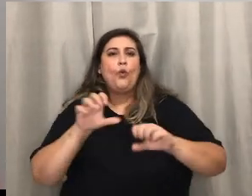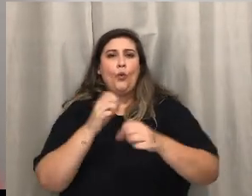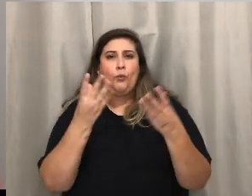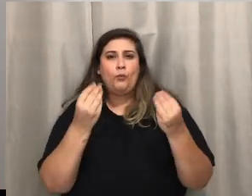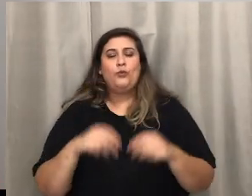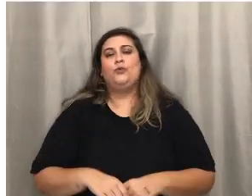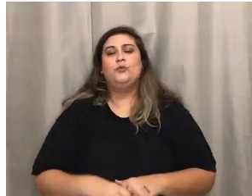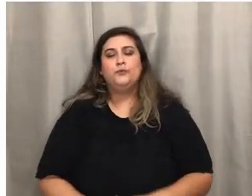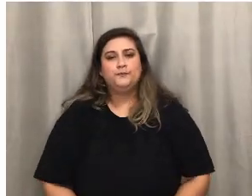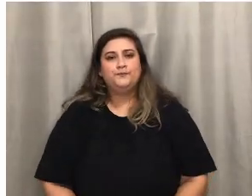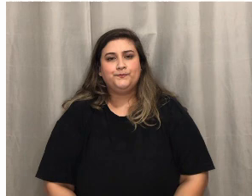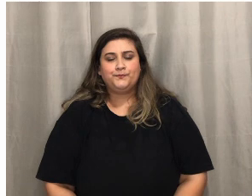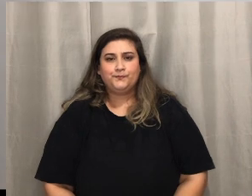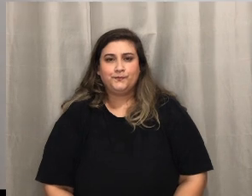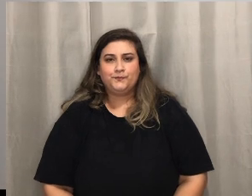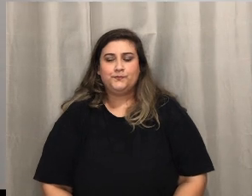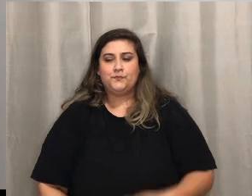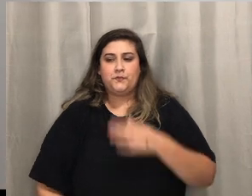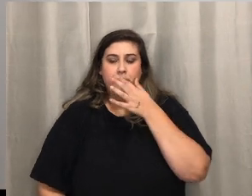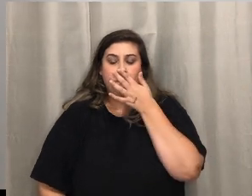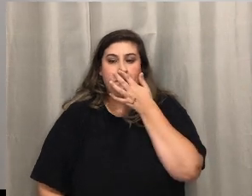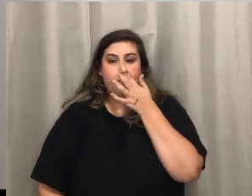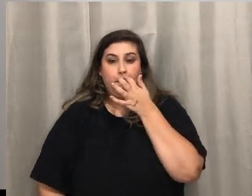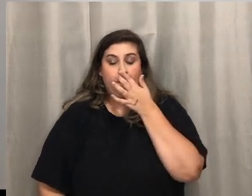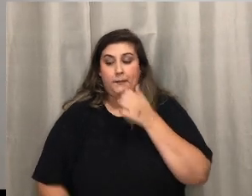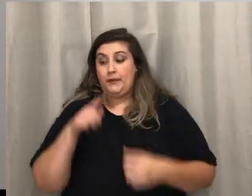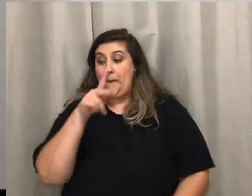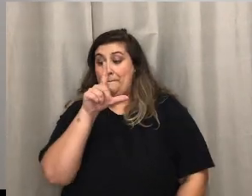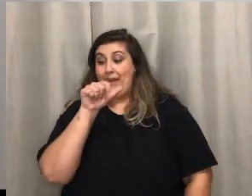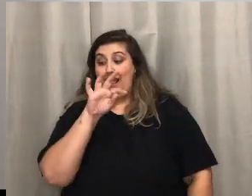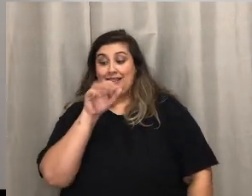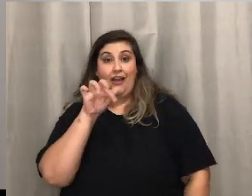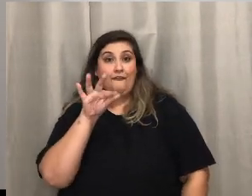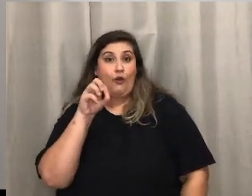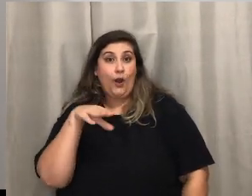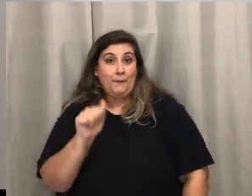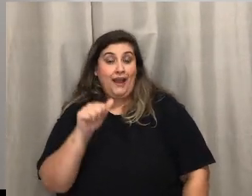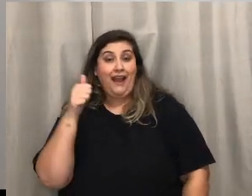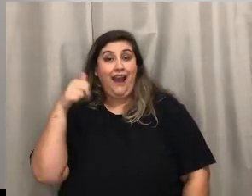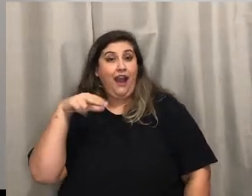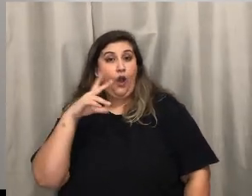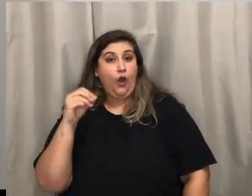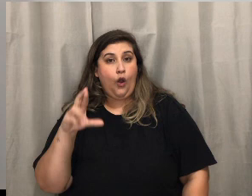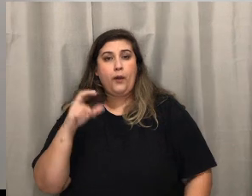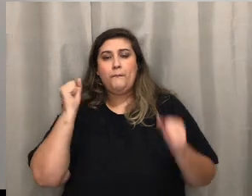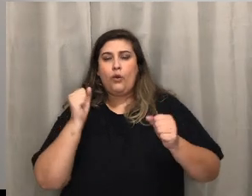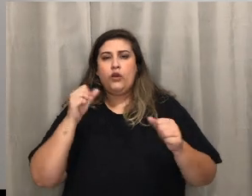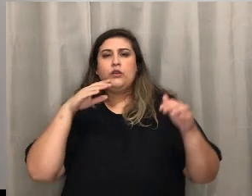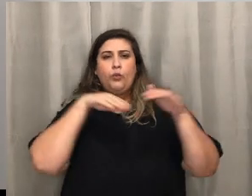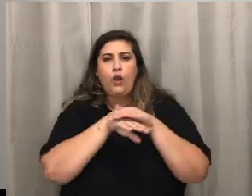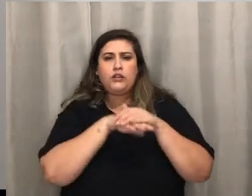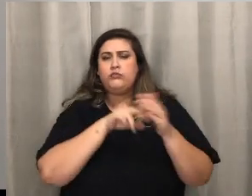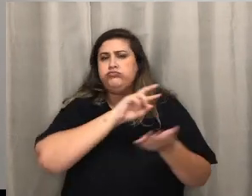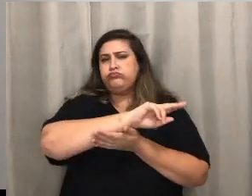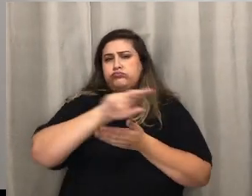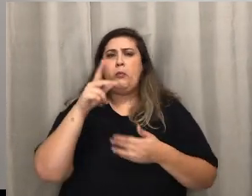muita capacidade. Na plataforma Anchor, você pode então armazenar ilimitadamente os